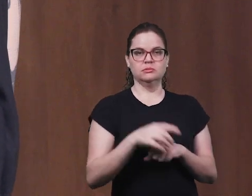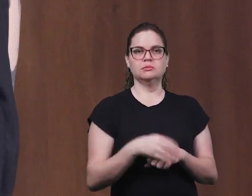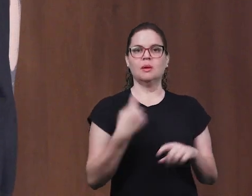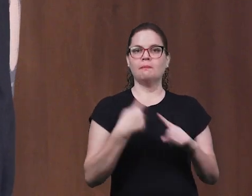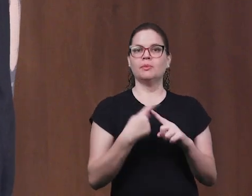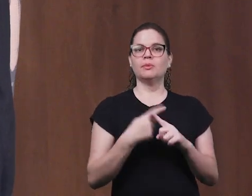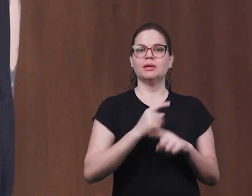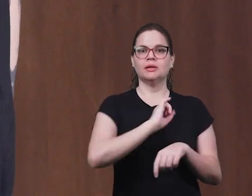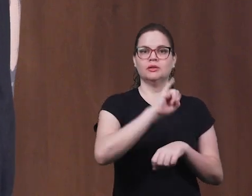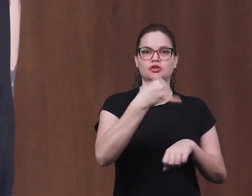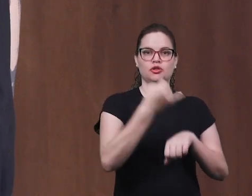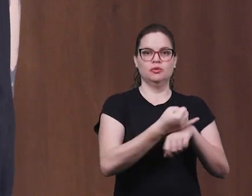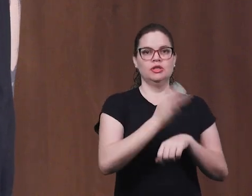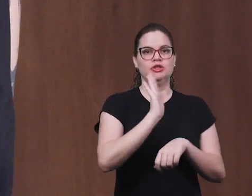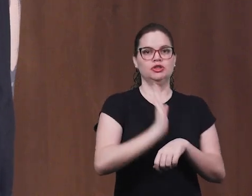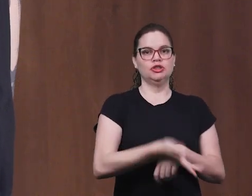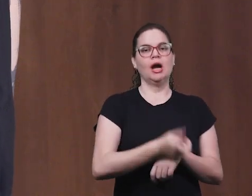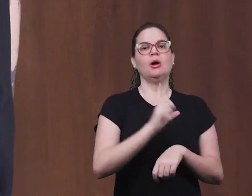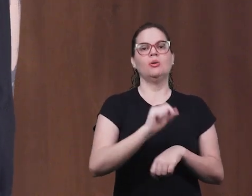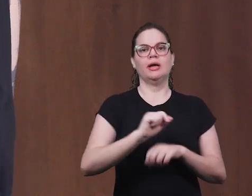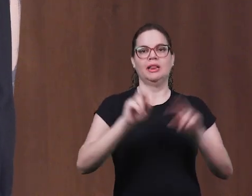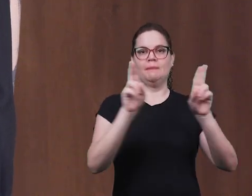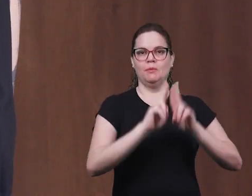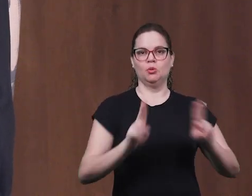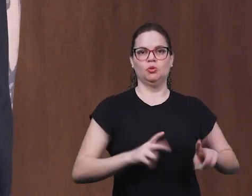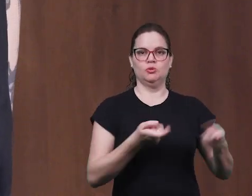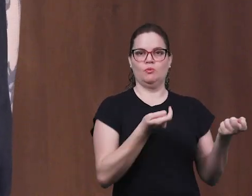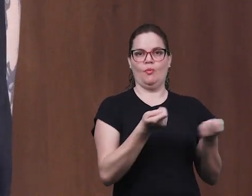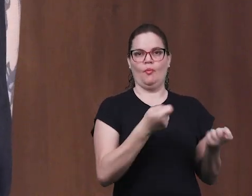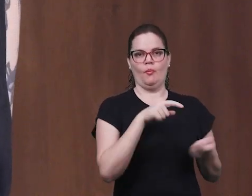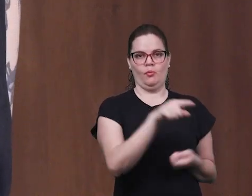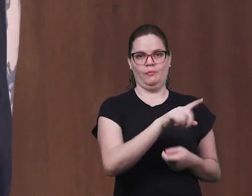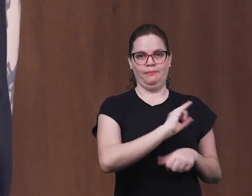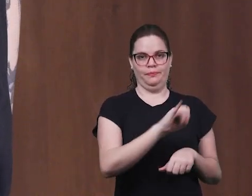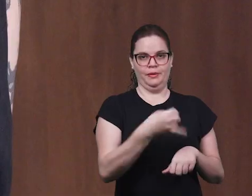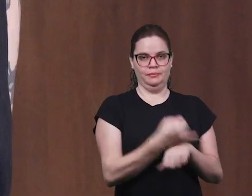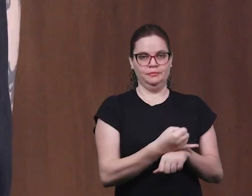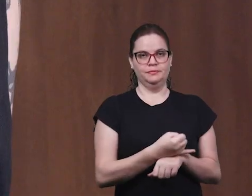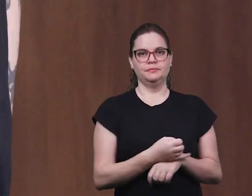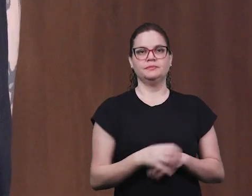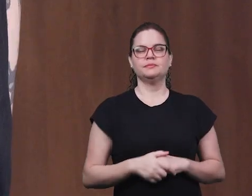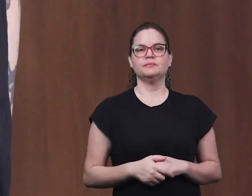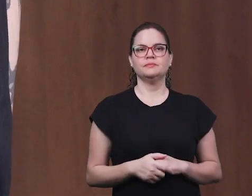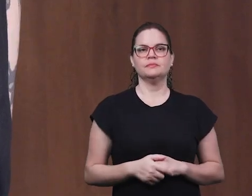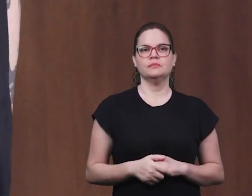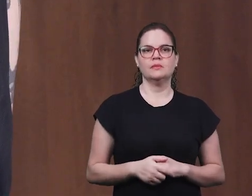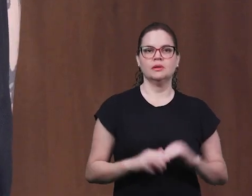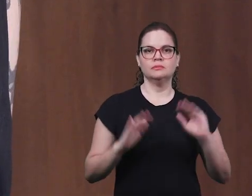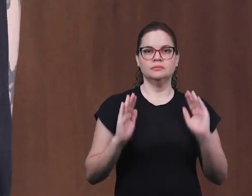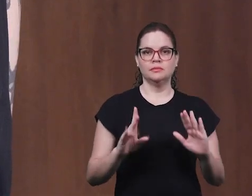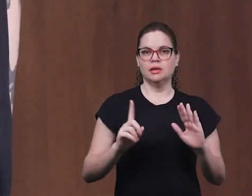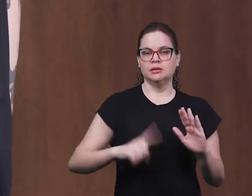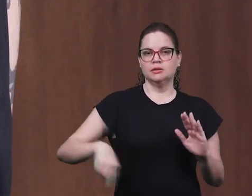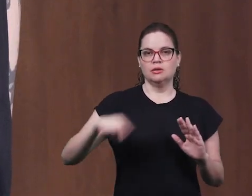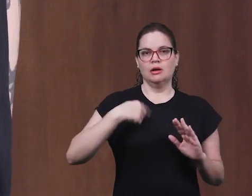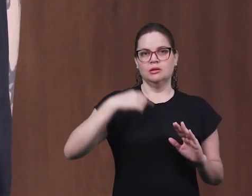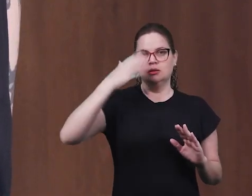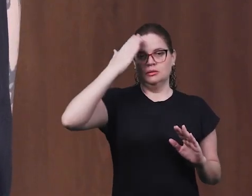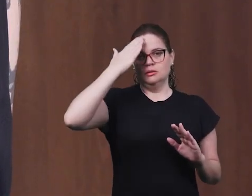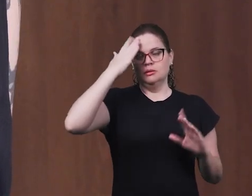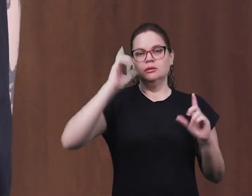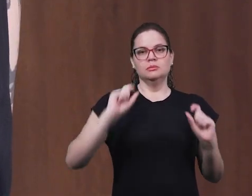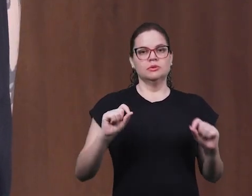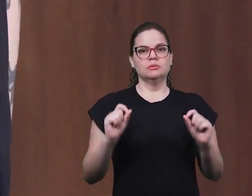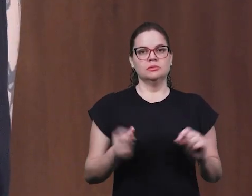Jerusalém já nas mãos do rei Nabucodonosor, nos parece, nos dá a entender